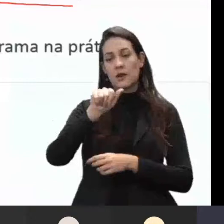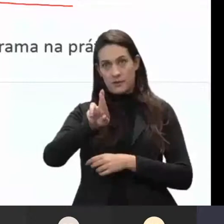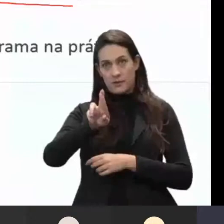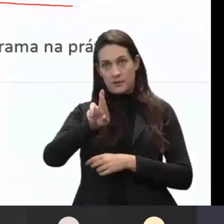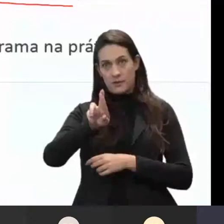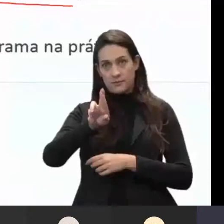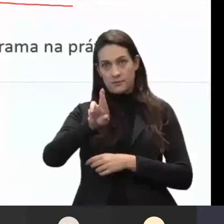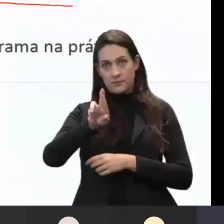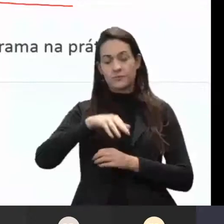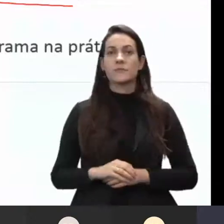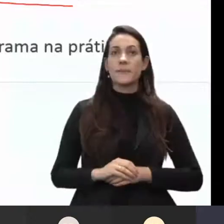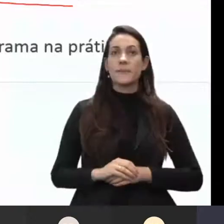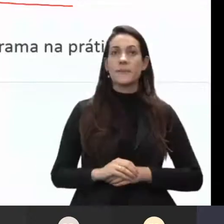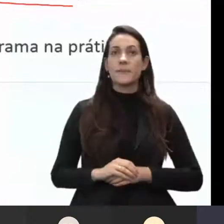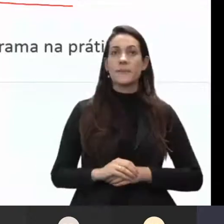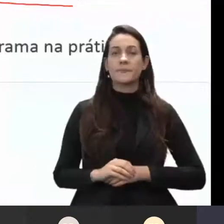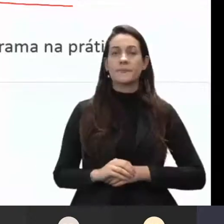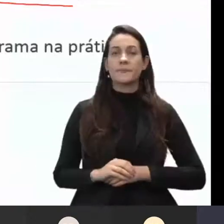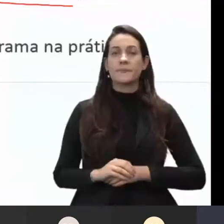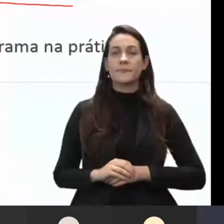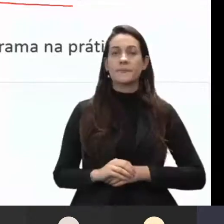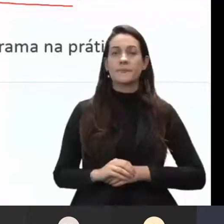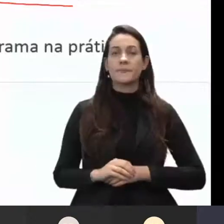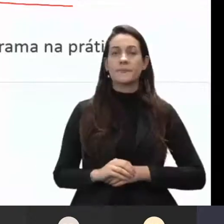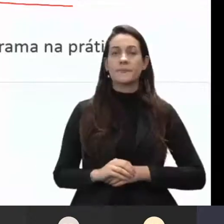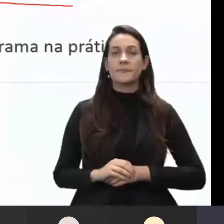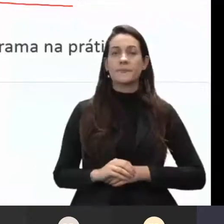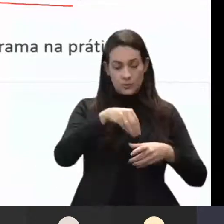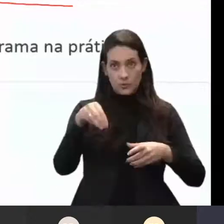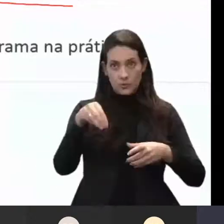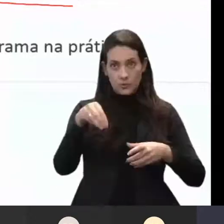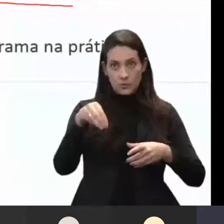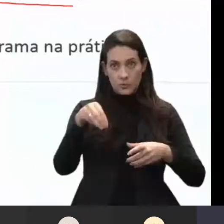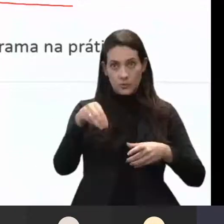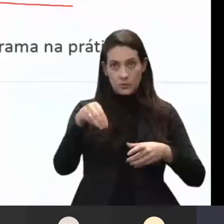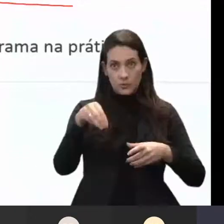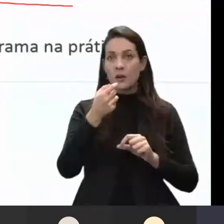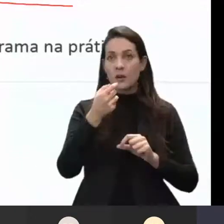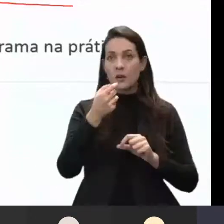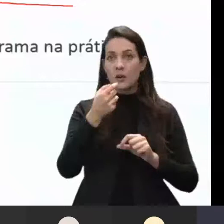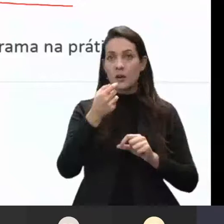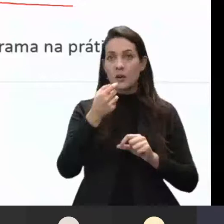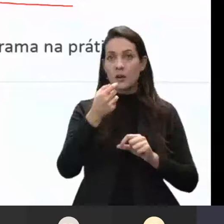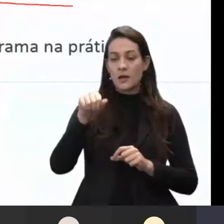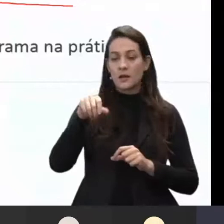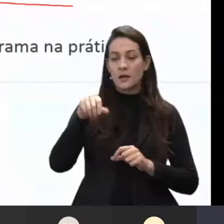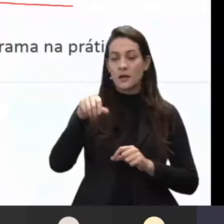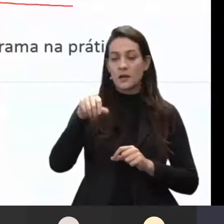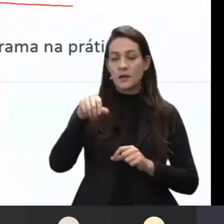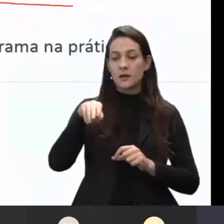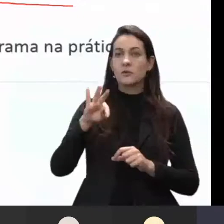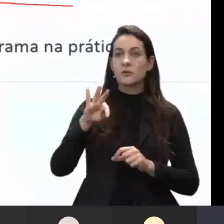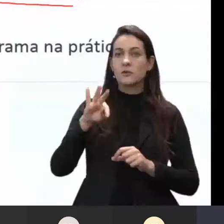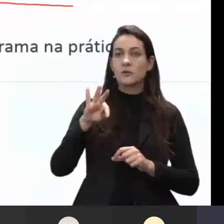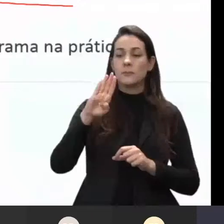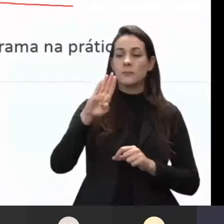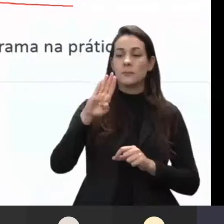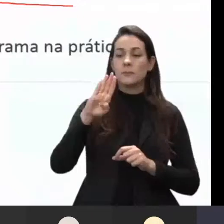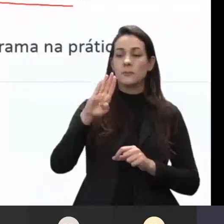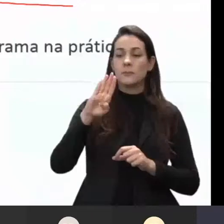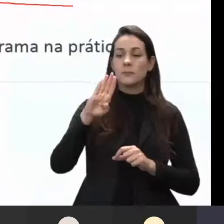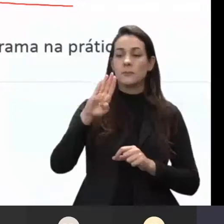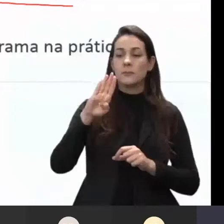agar, a gente vai colocar sobre esse agar discos de antibióticos e esse antibiótico ele vai